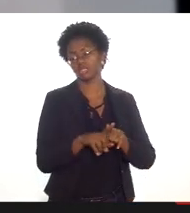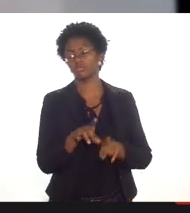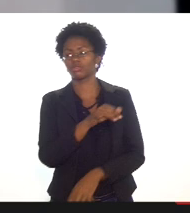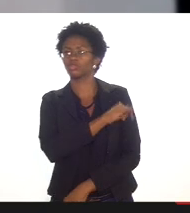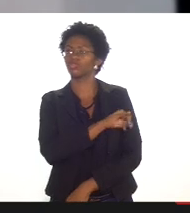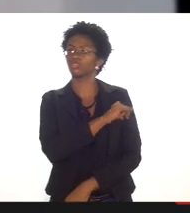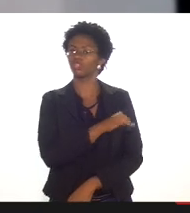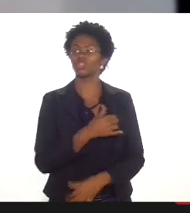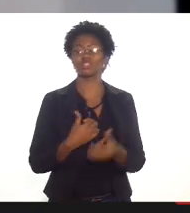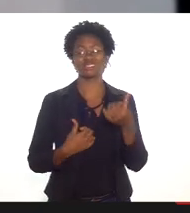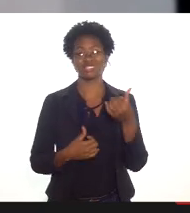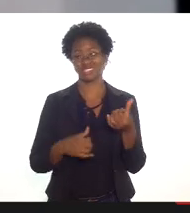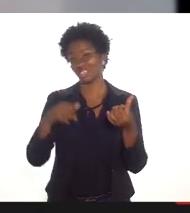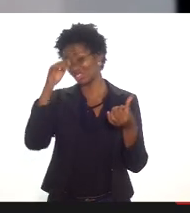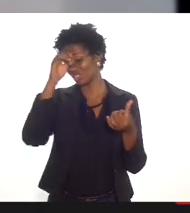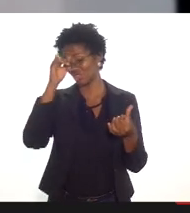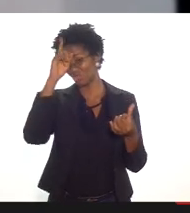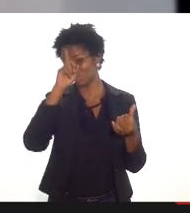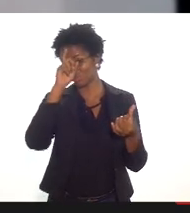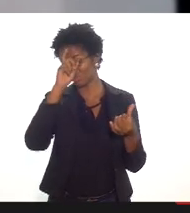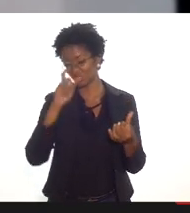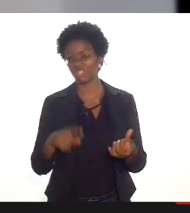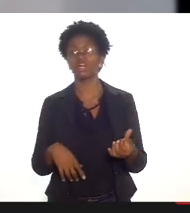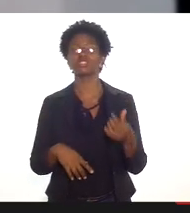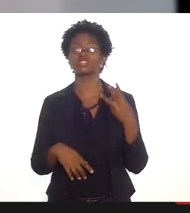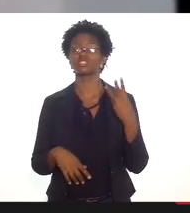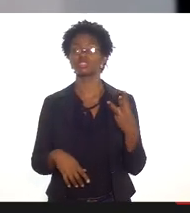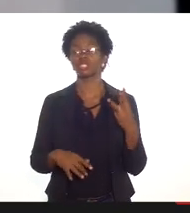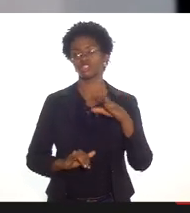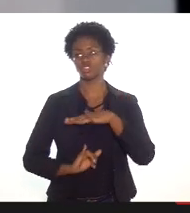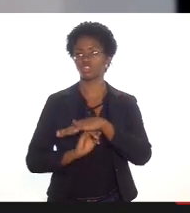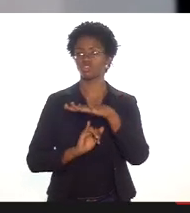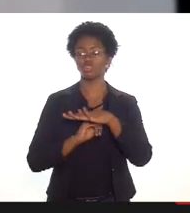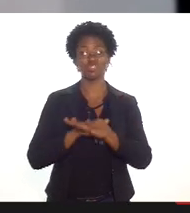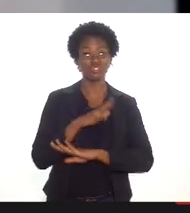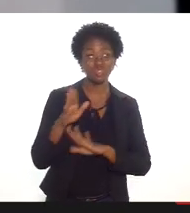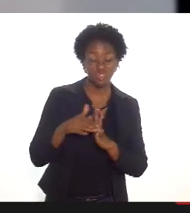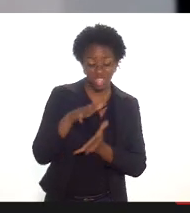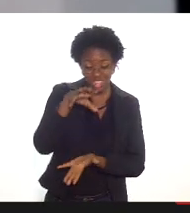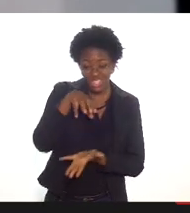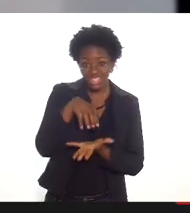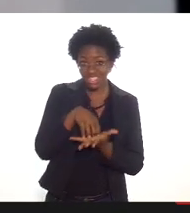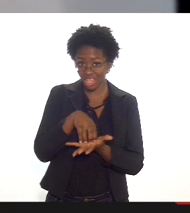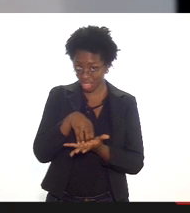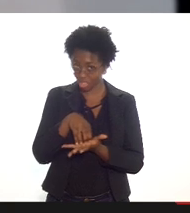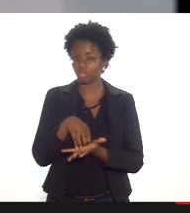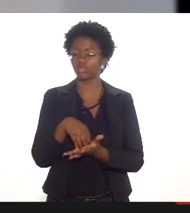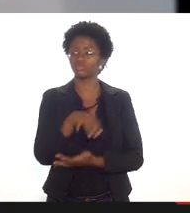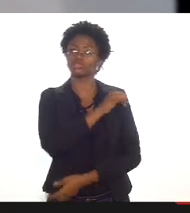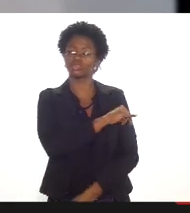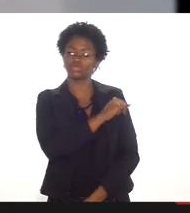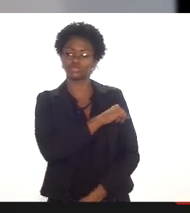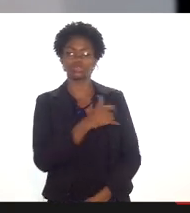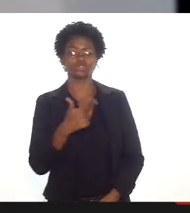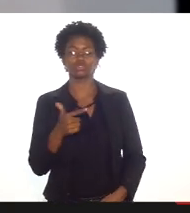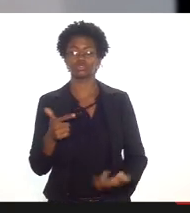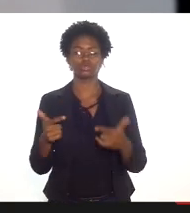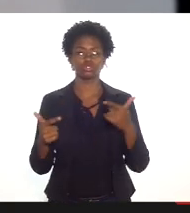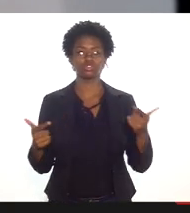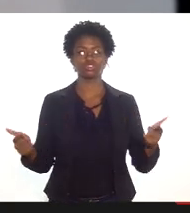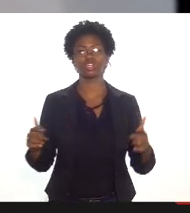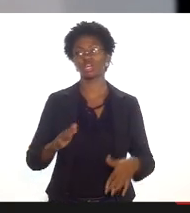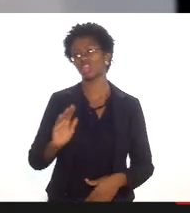6 hospitais e 3 institutos, e todos concentrados na cidade do Rio de Janeiro. Nenhum deles está na